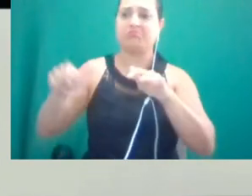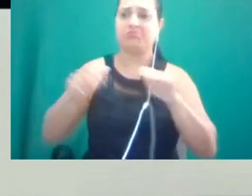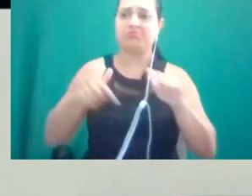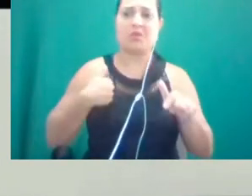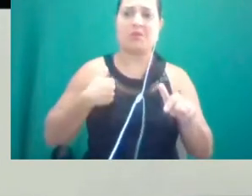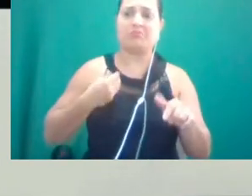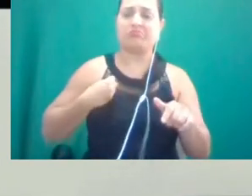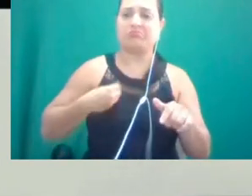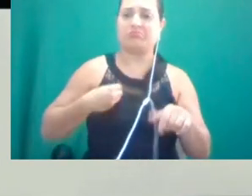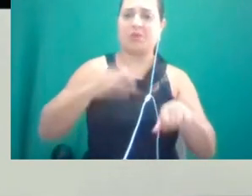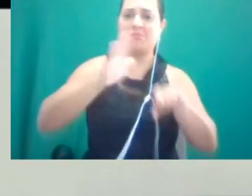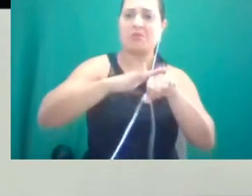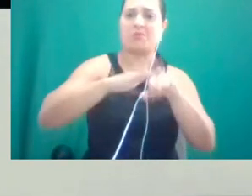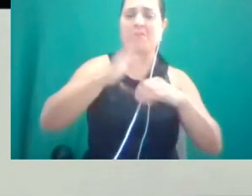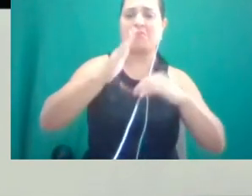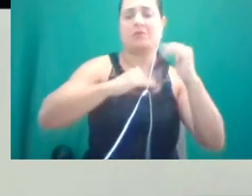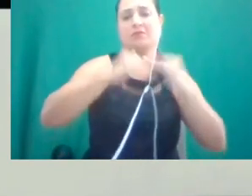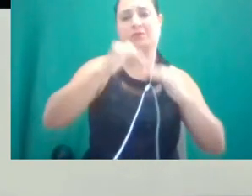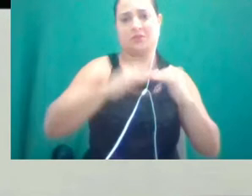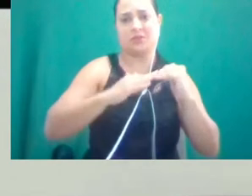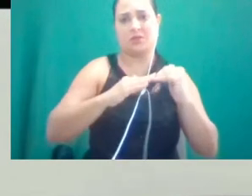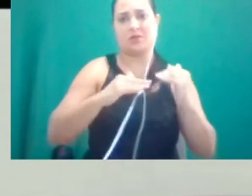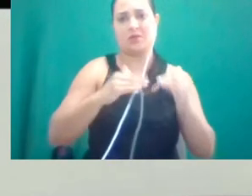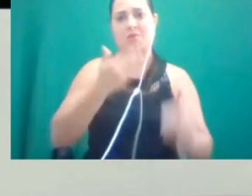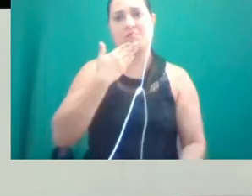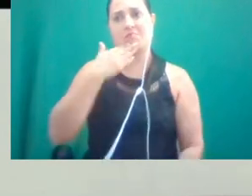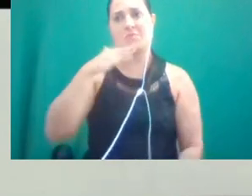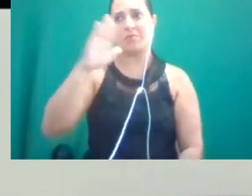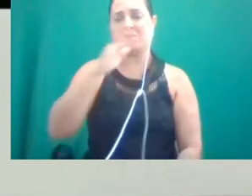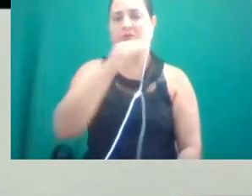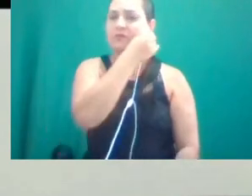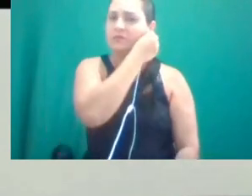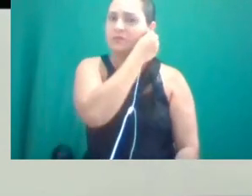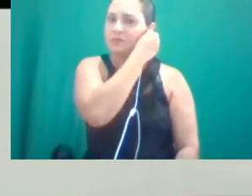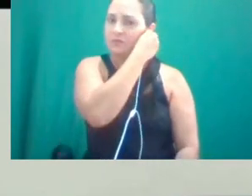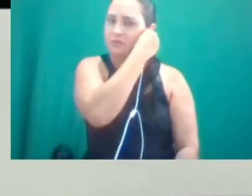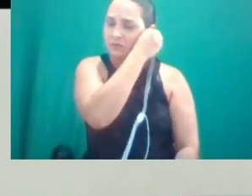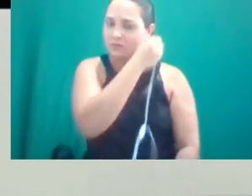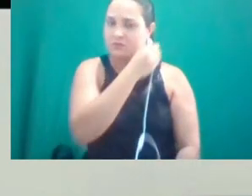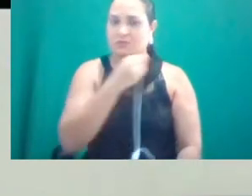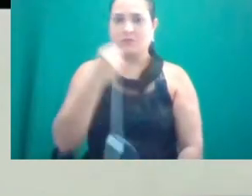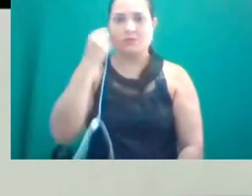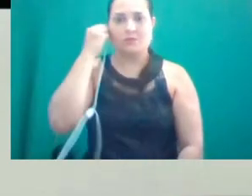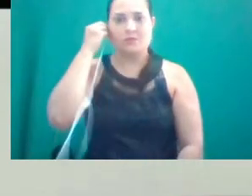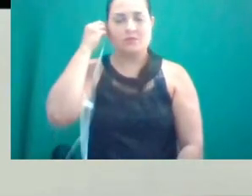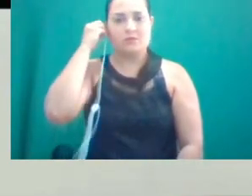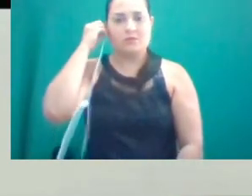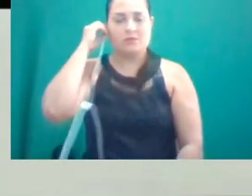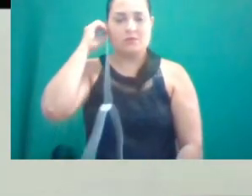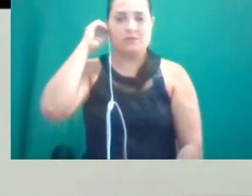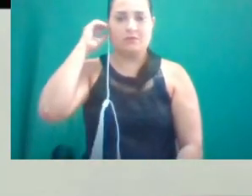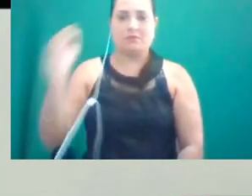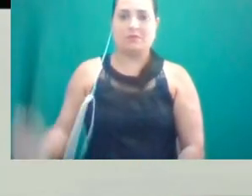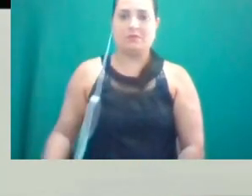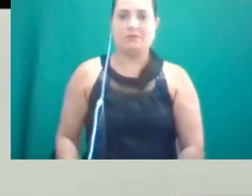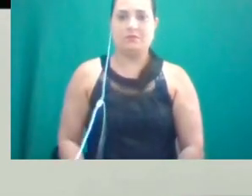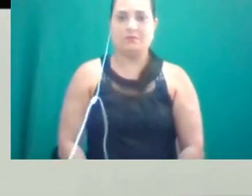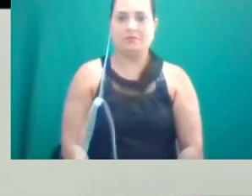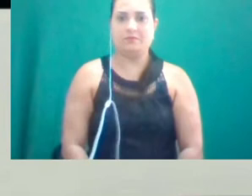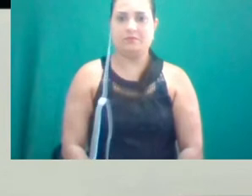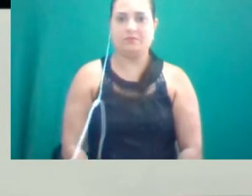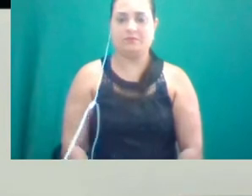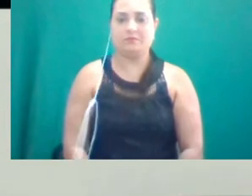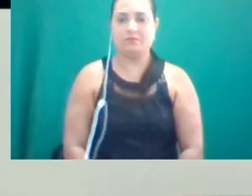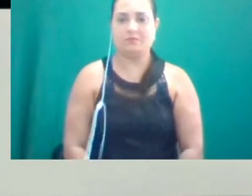da tecnologia, nem esquecer que trabalho para o bem do homem, não da máquina. Comprometo-me perante a comunidade a aceitar